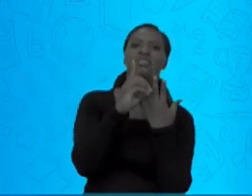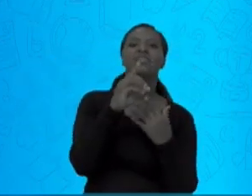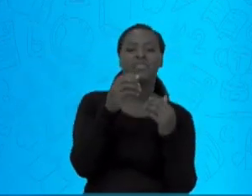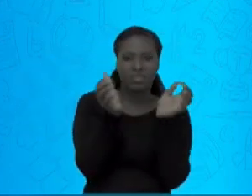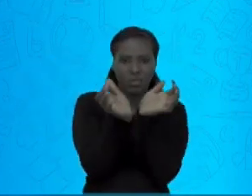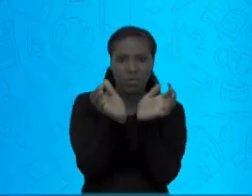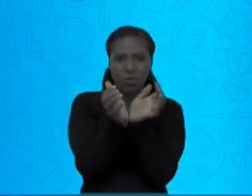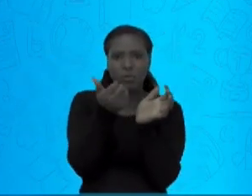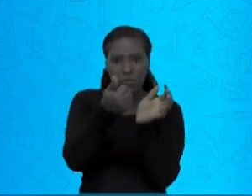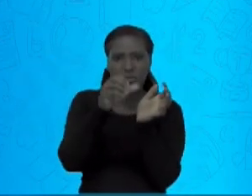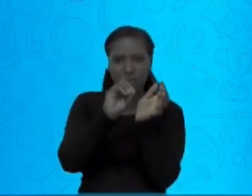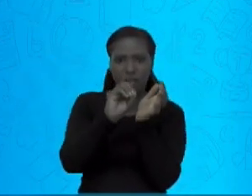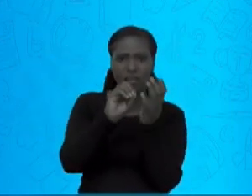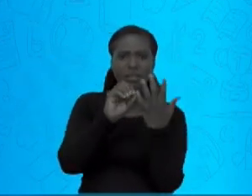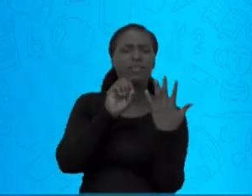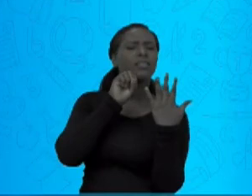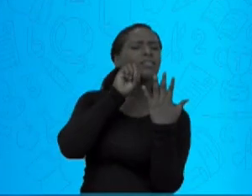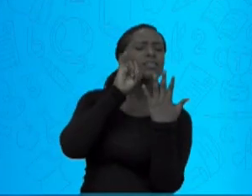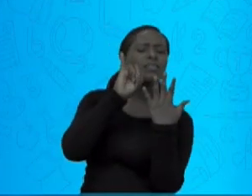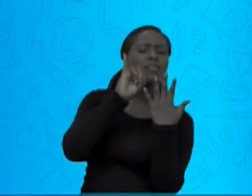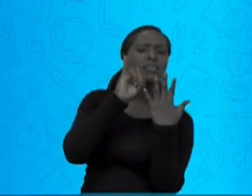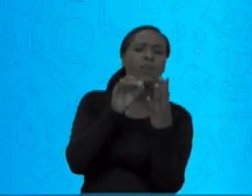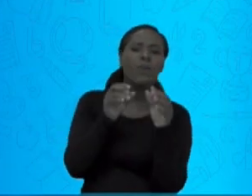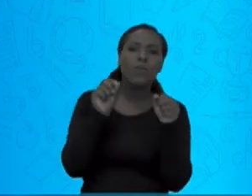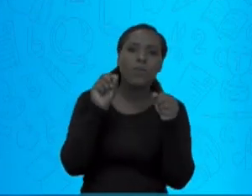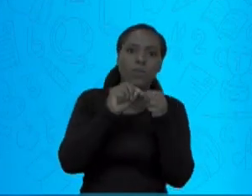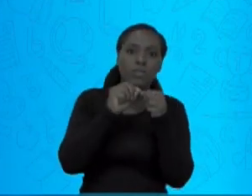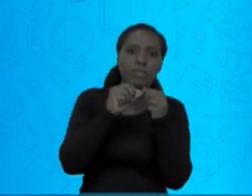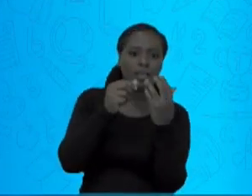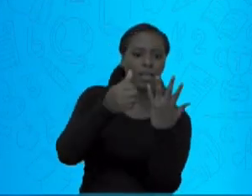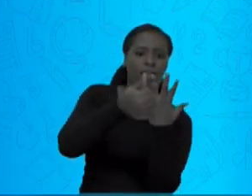10 dezenas,